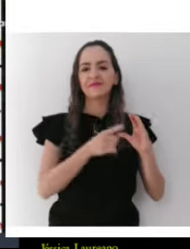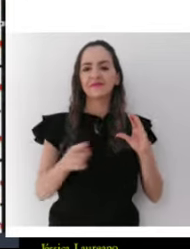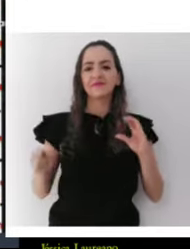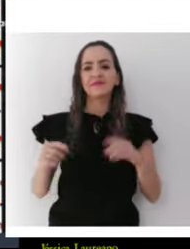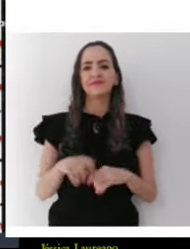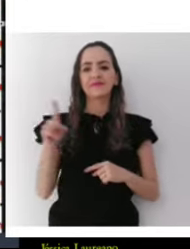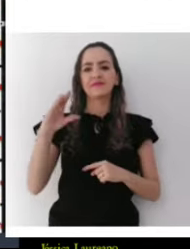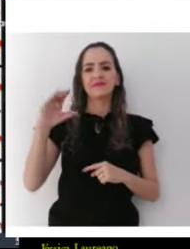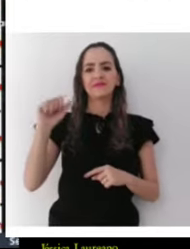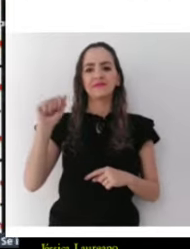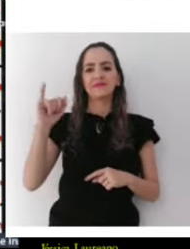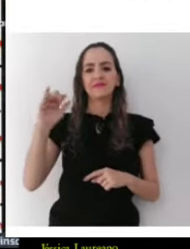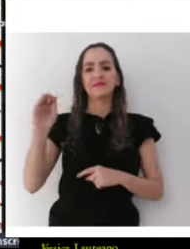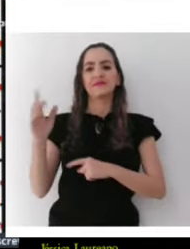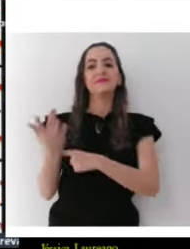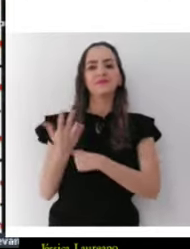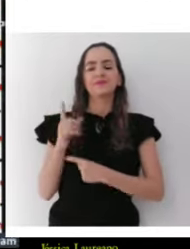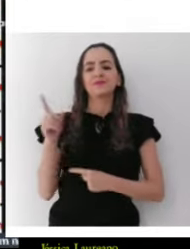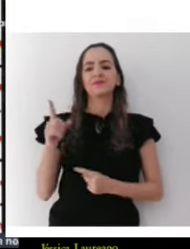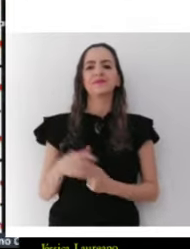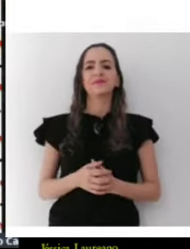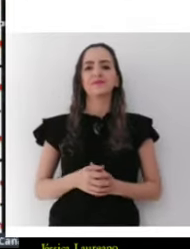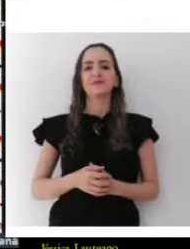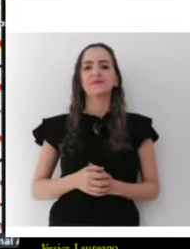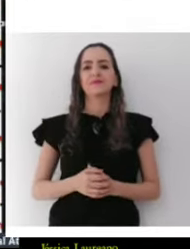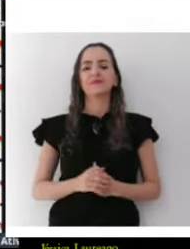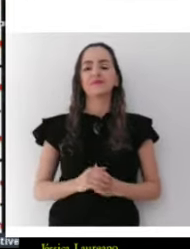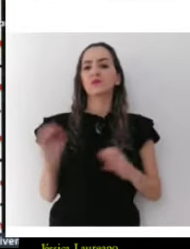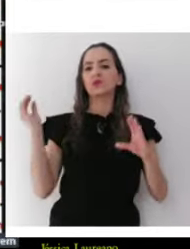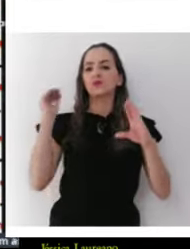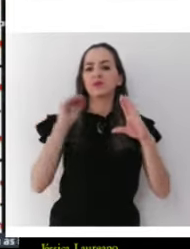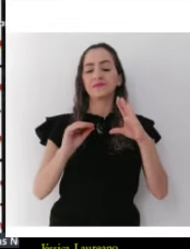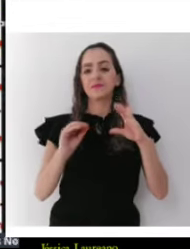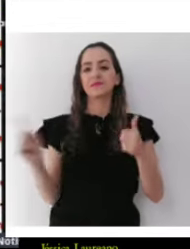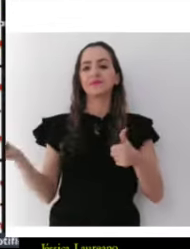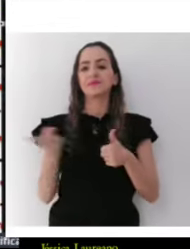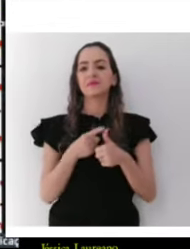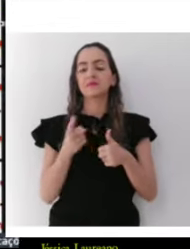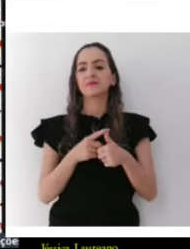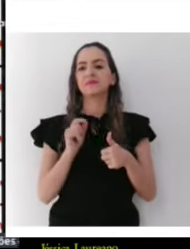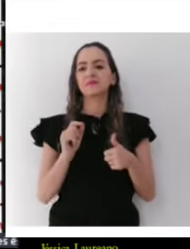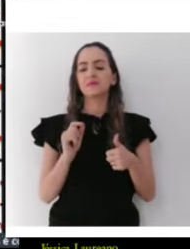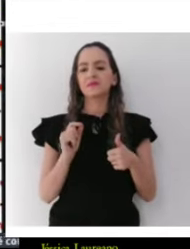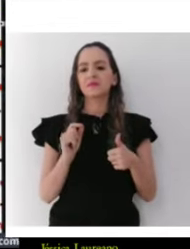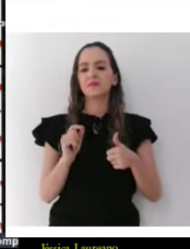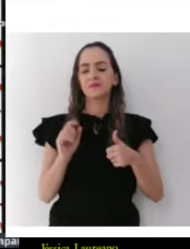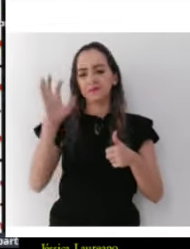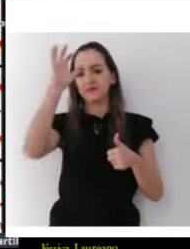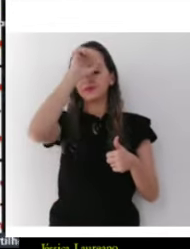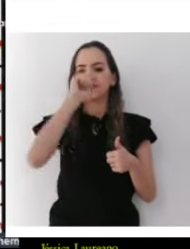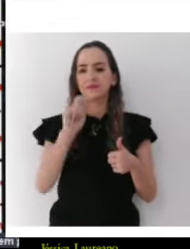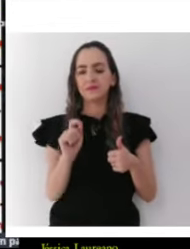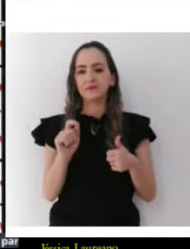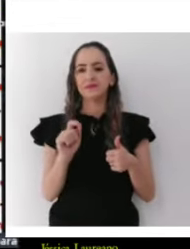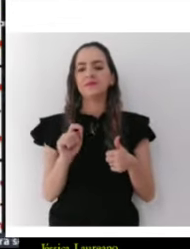ao vivo também. Coloca para mim no comentário. A primeira noção relacionada à operação